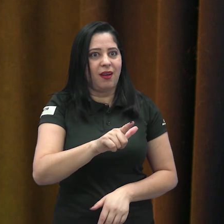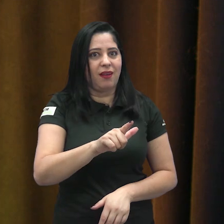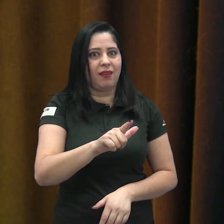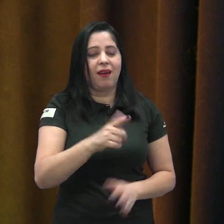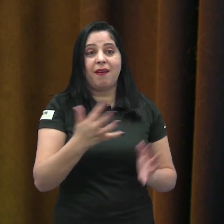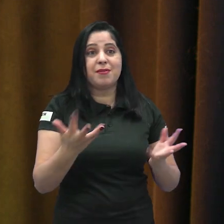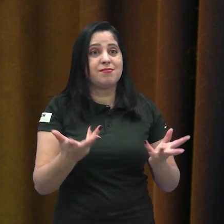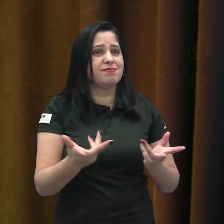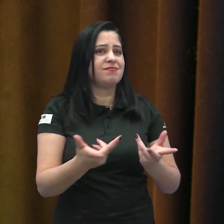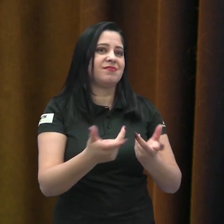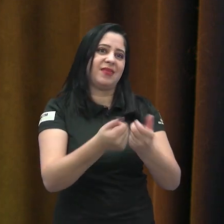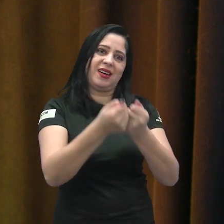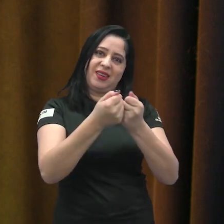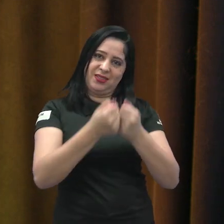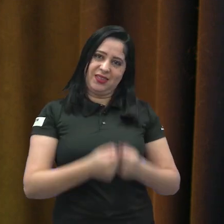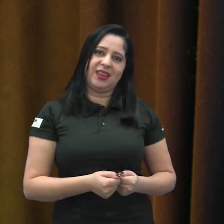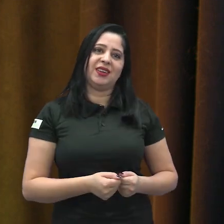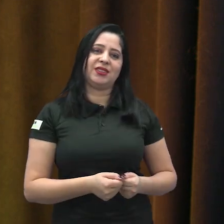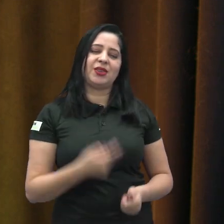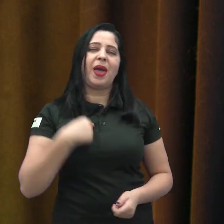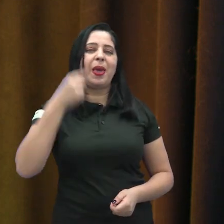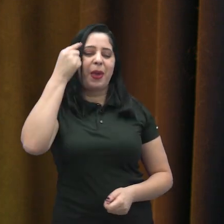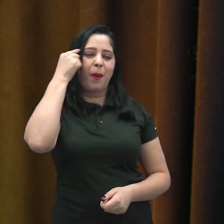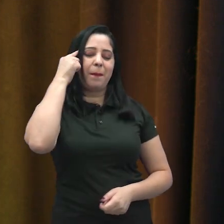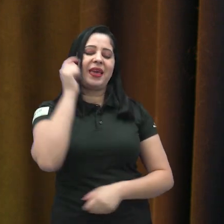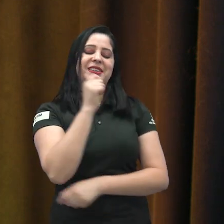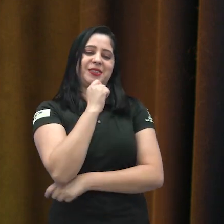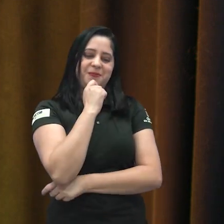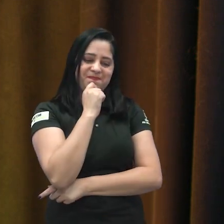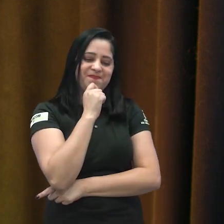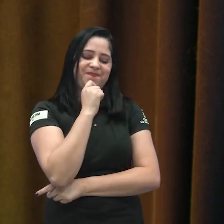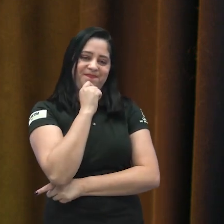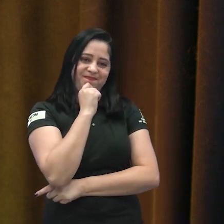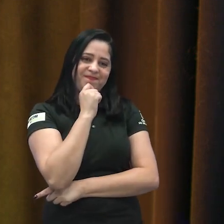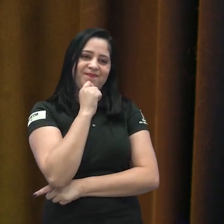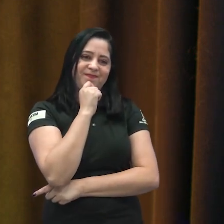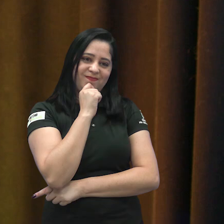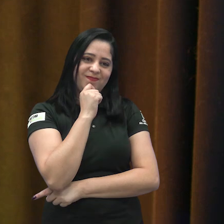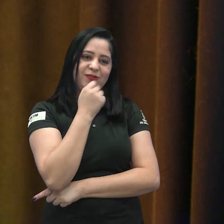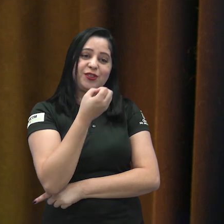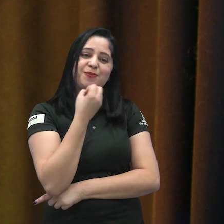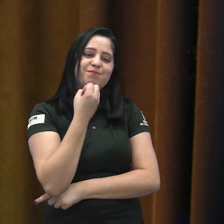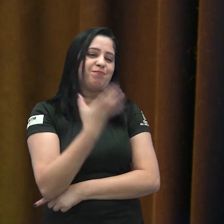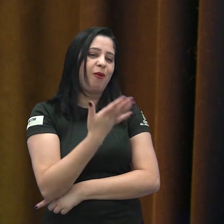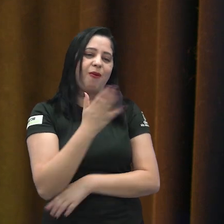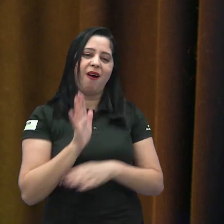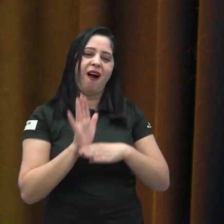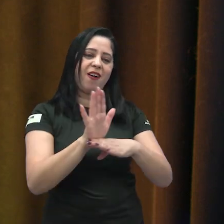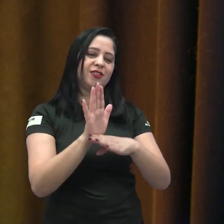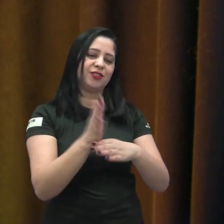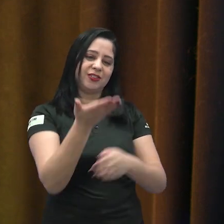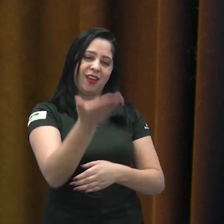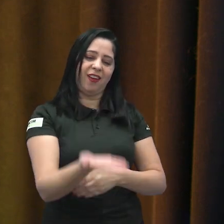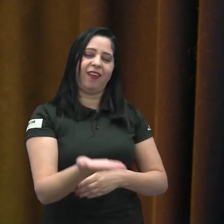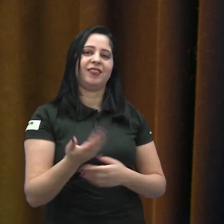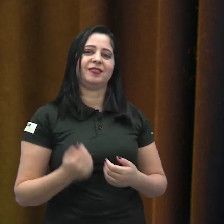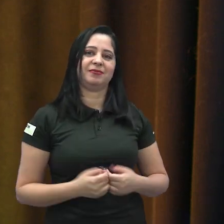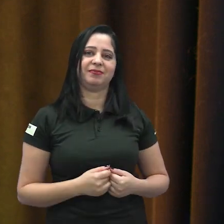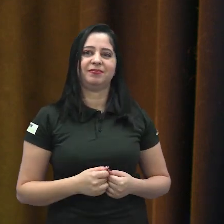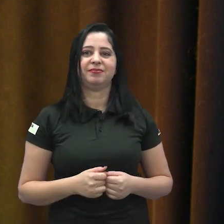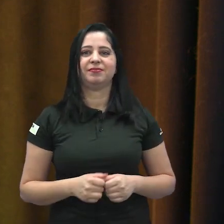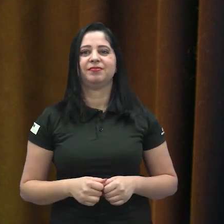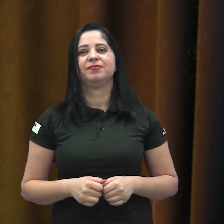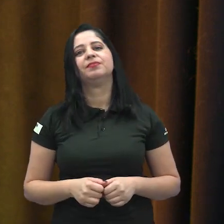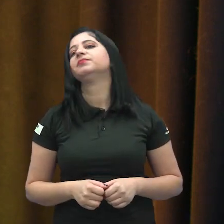tem preço, assim. É saber que valeu a pena a gente tá fazendo o nosso trabalho como profissional de